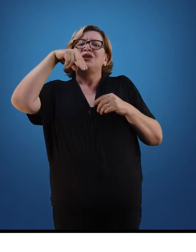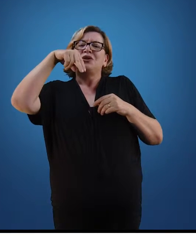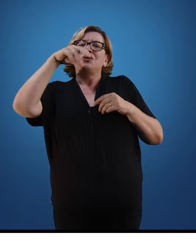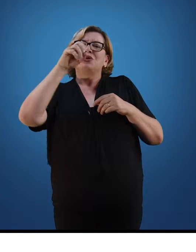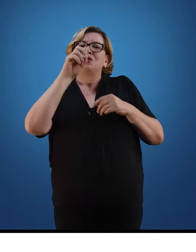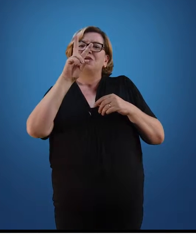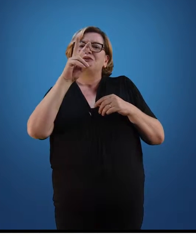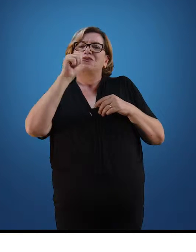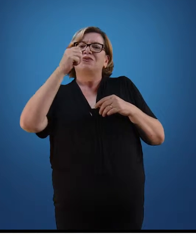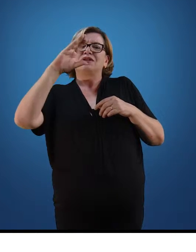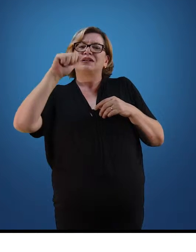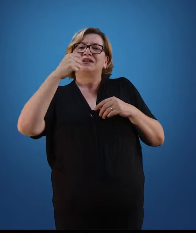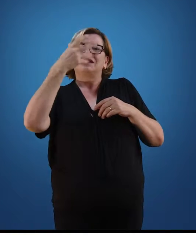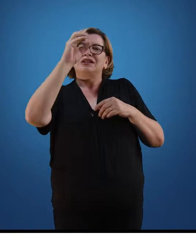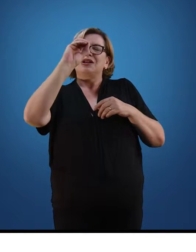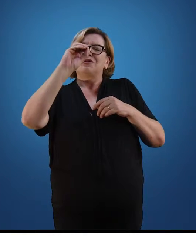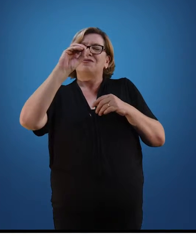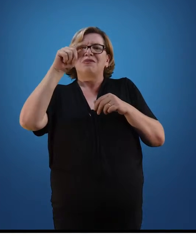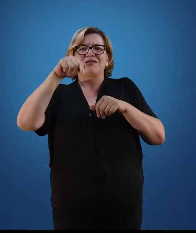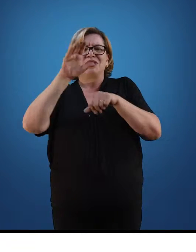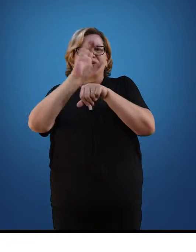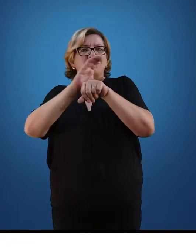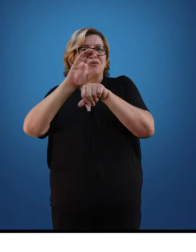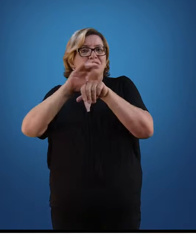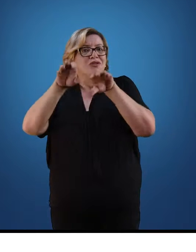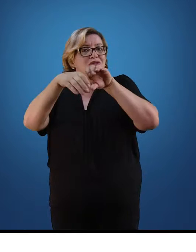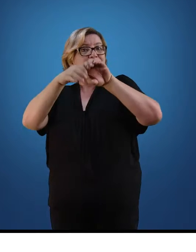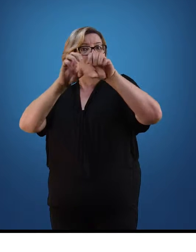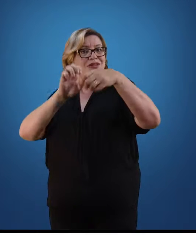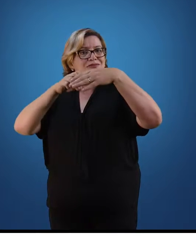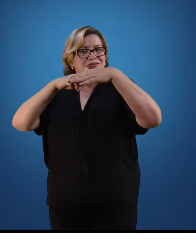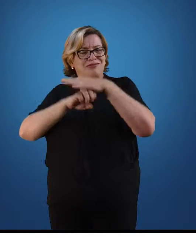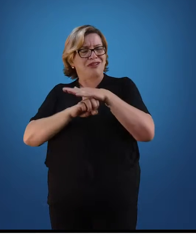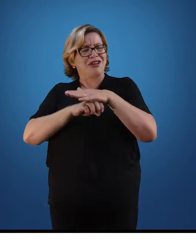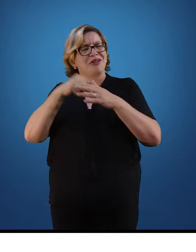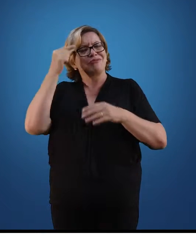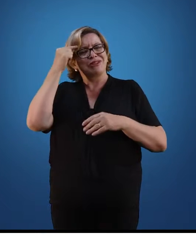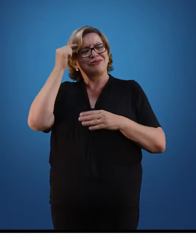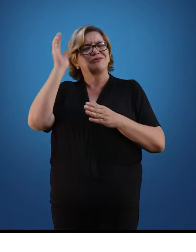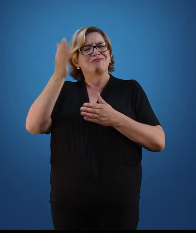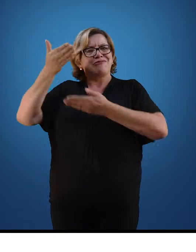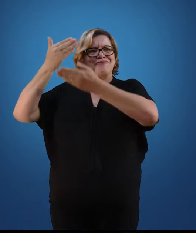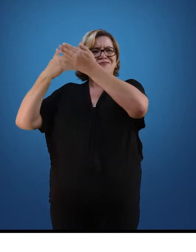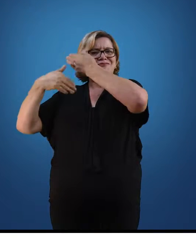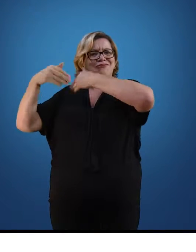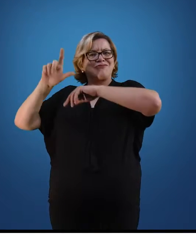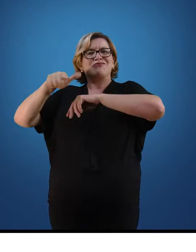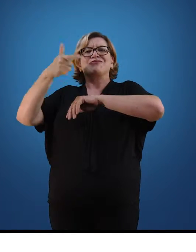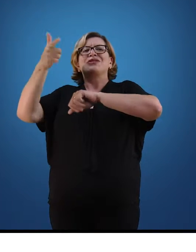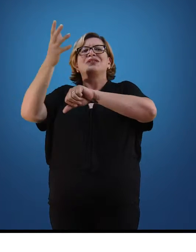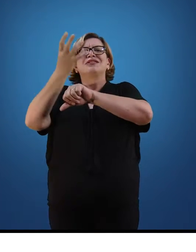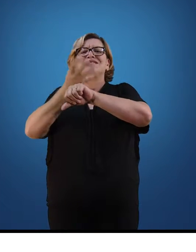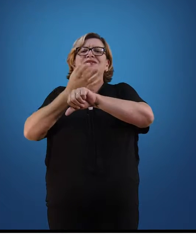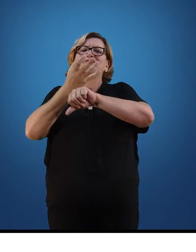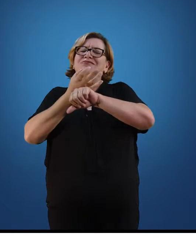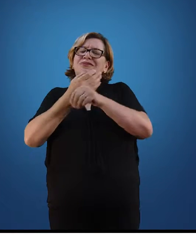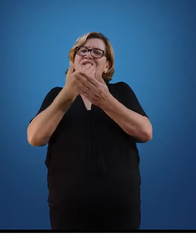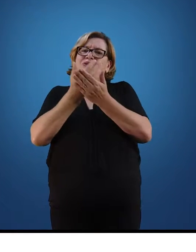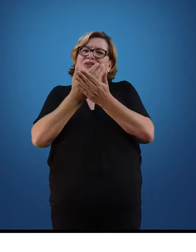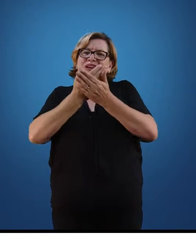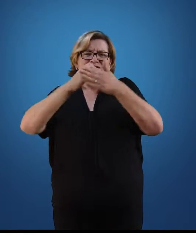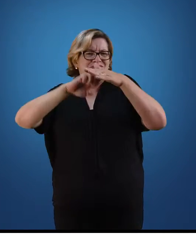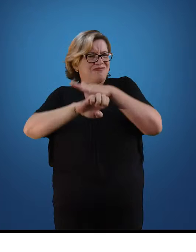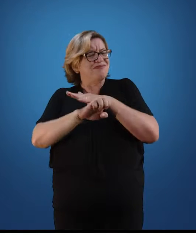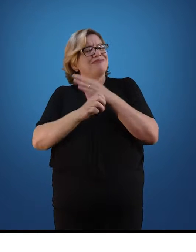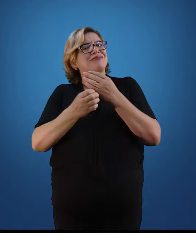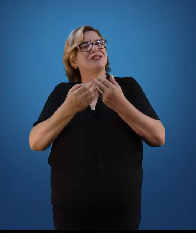formação empreendedora? Vocês já devem ter estudado nas disciplinas desse curso sobre empreendedorismo algumas